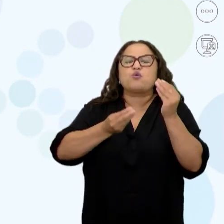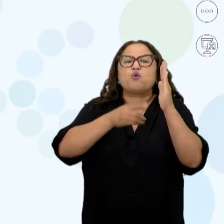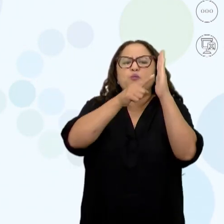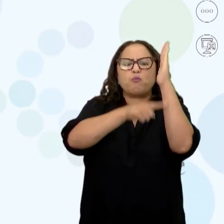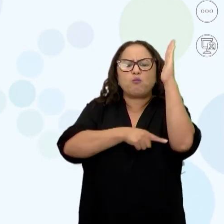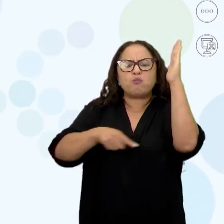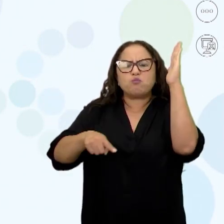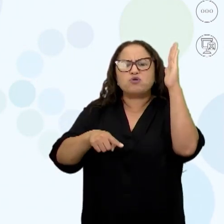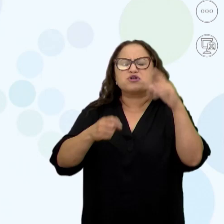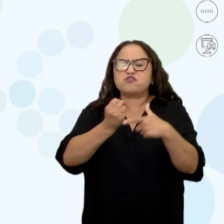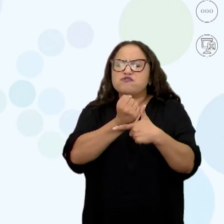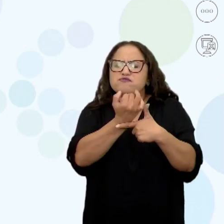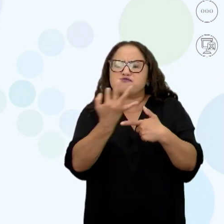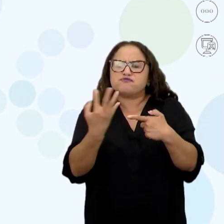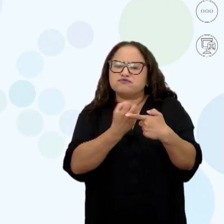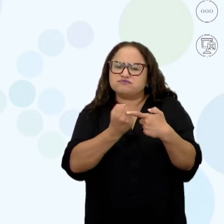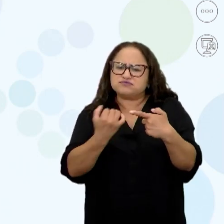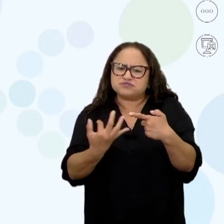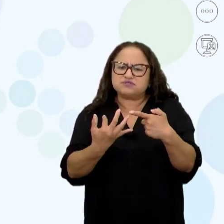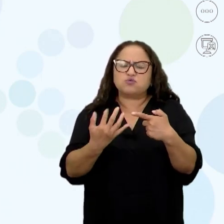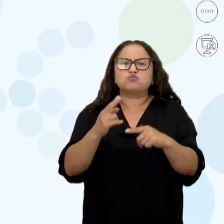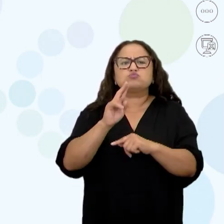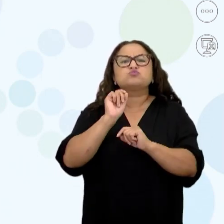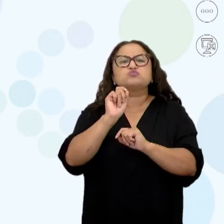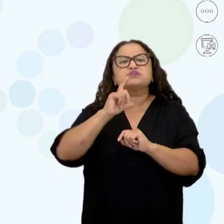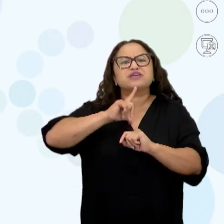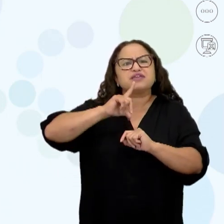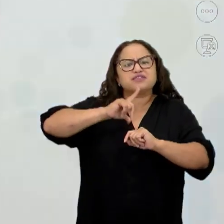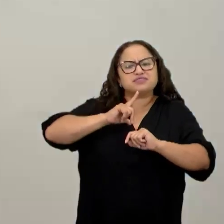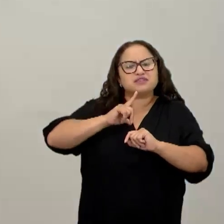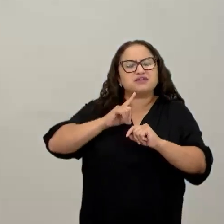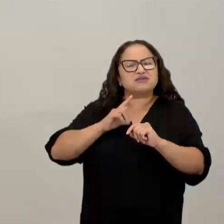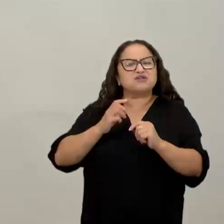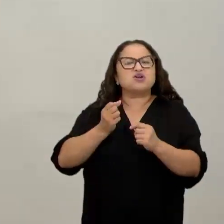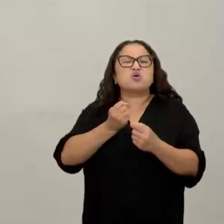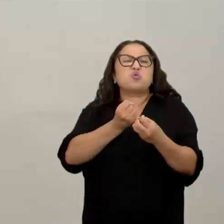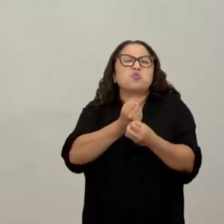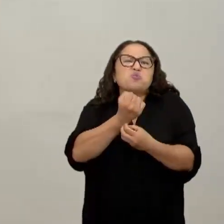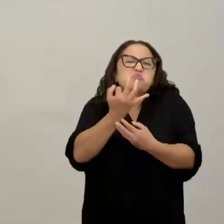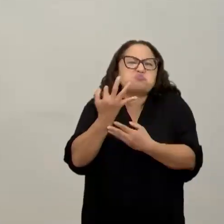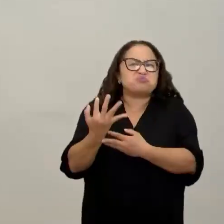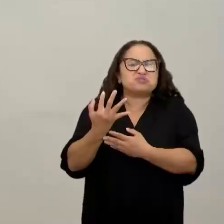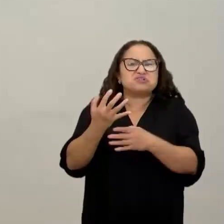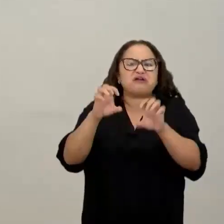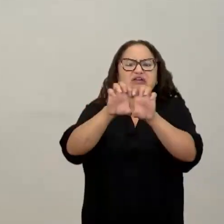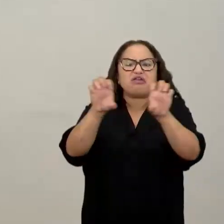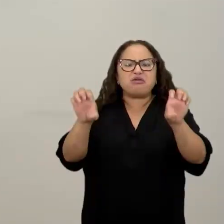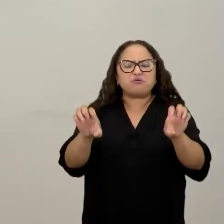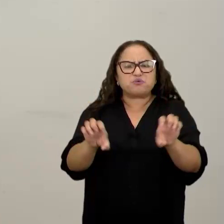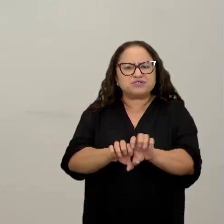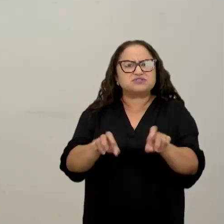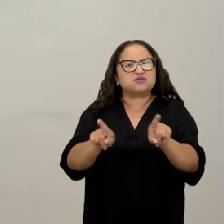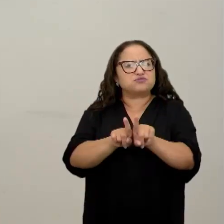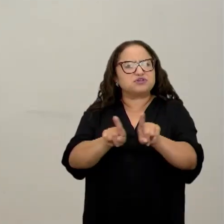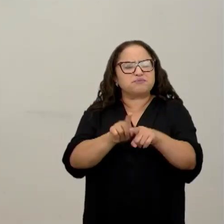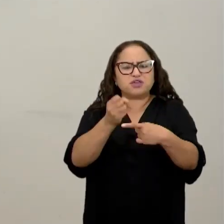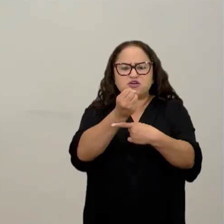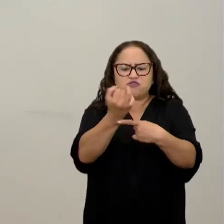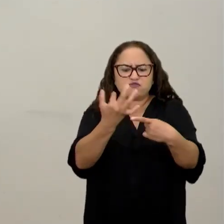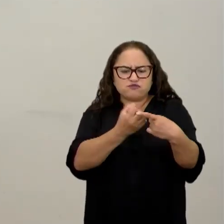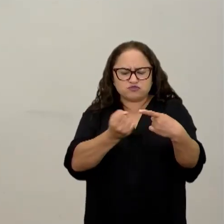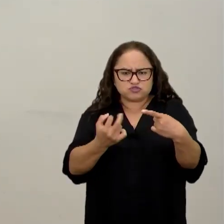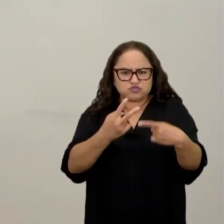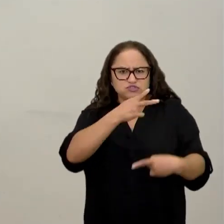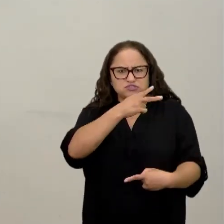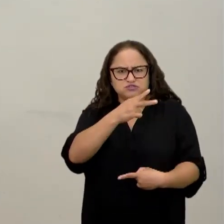a função quadrática o apelido que a gente dá para quando as equações e as funções de segundo grau tá